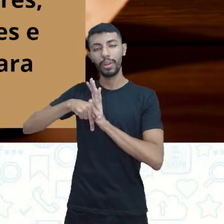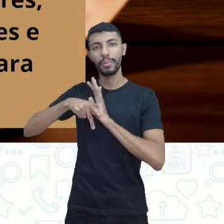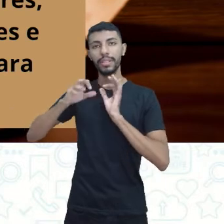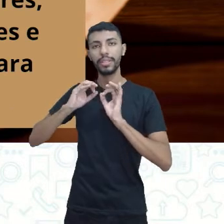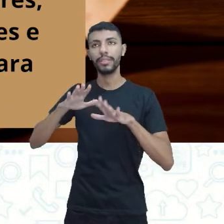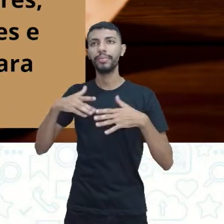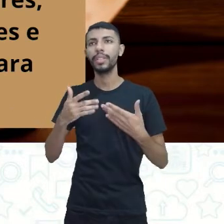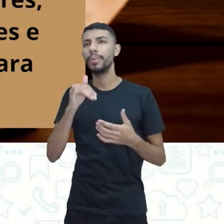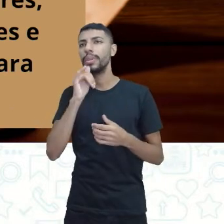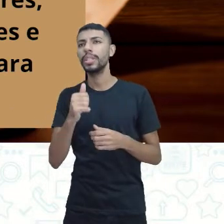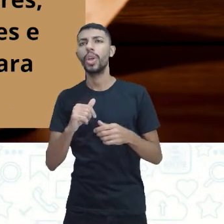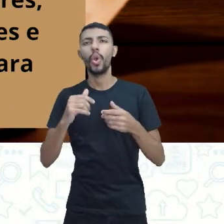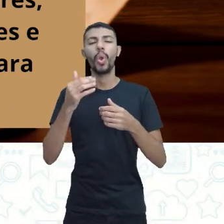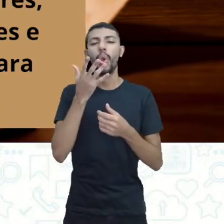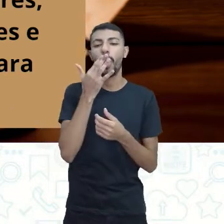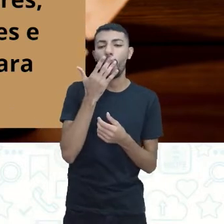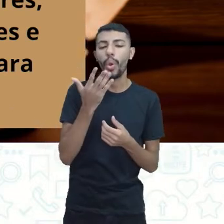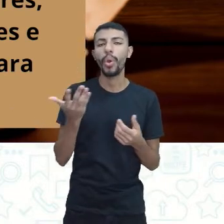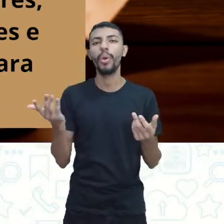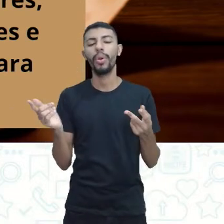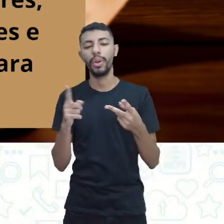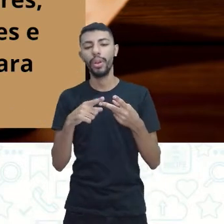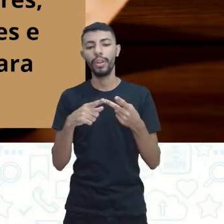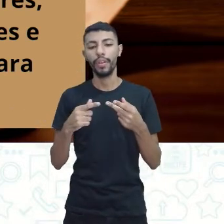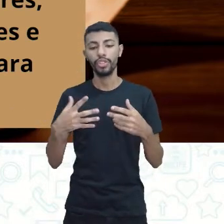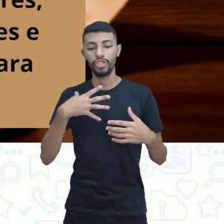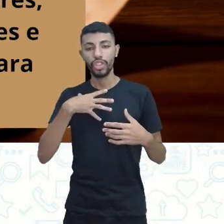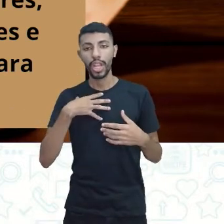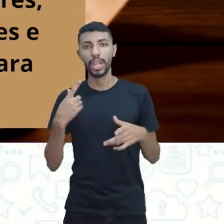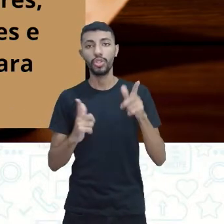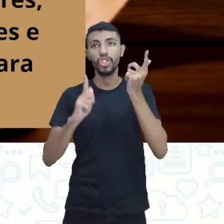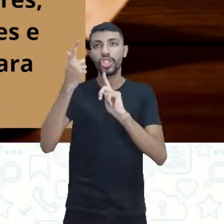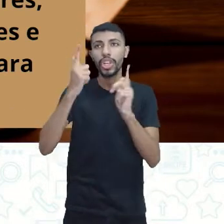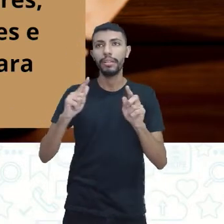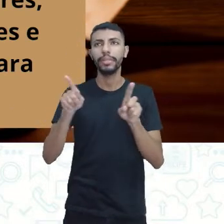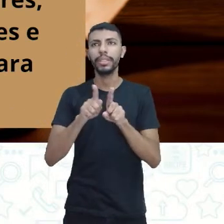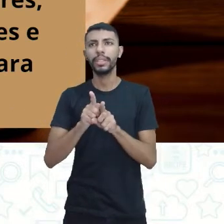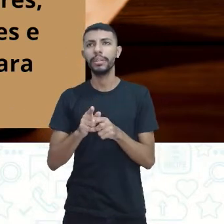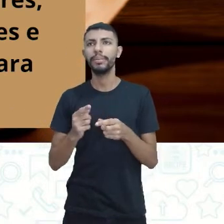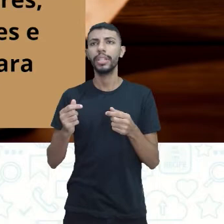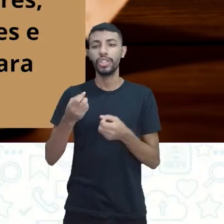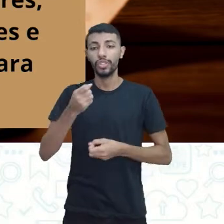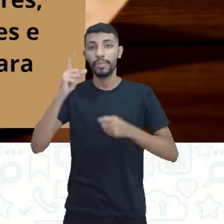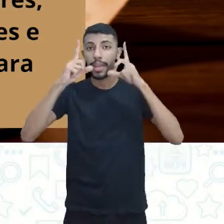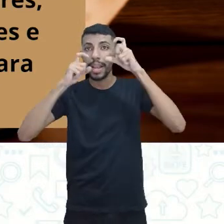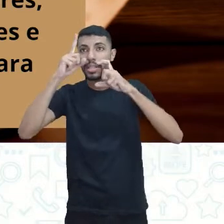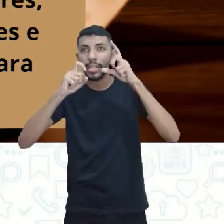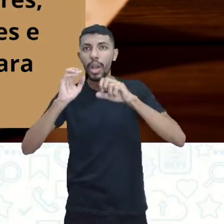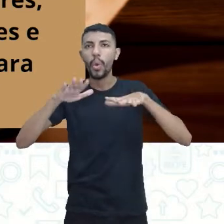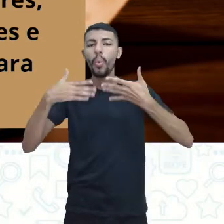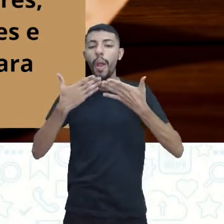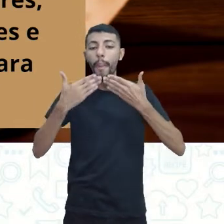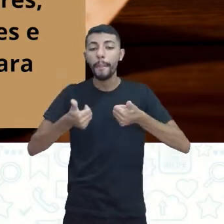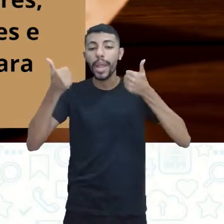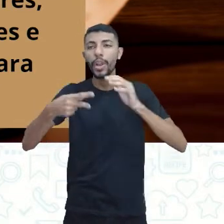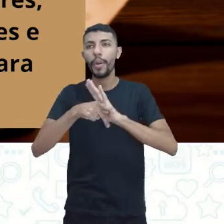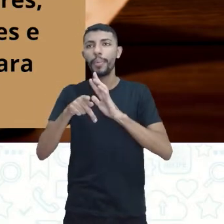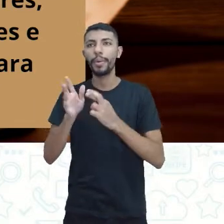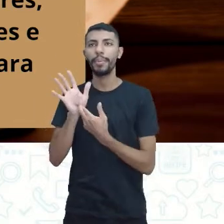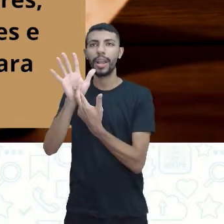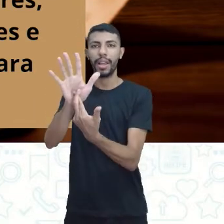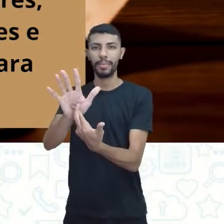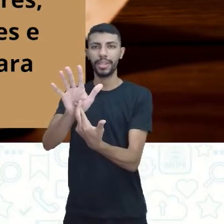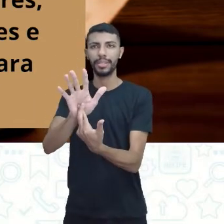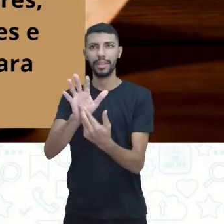cores, formas, gestos, expressões, dimensões e outros elementos são os melhores para cada